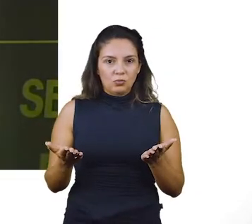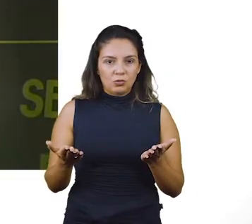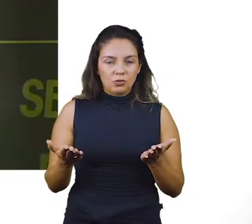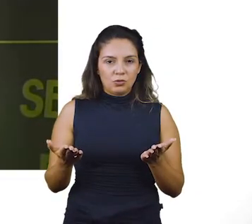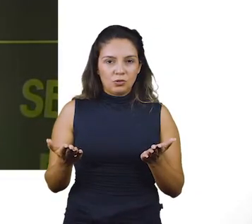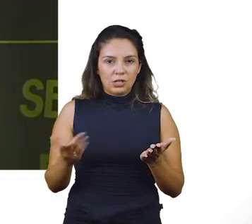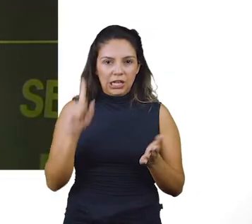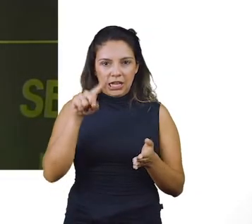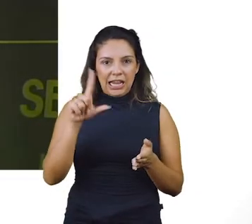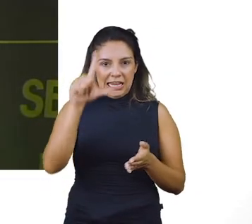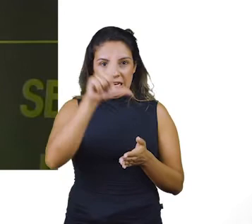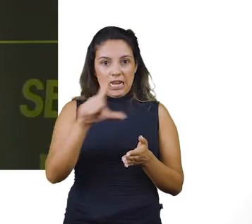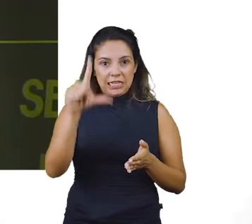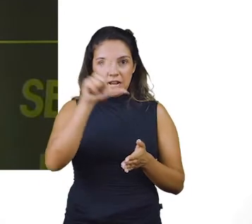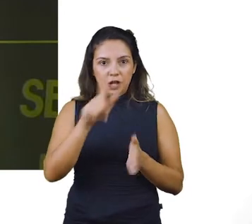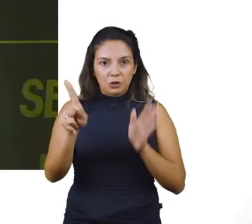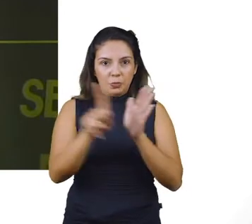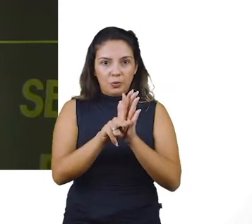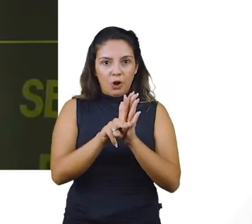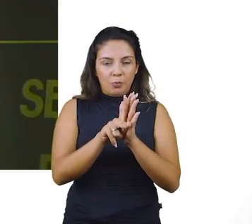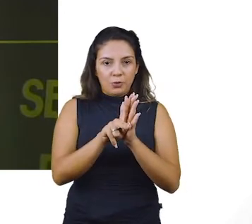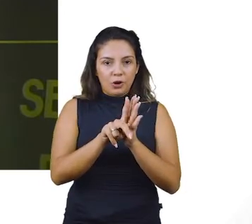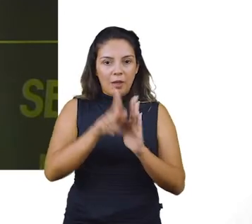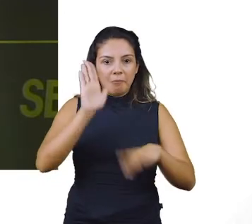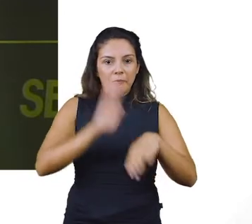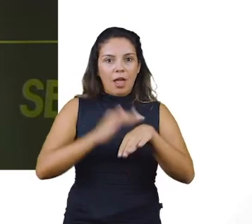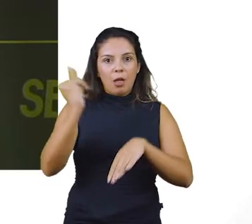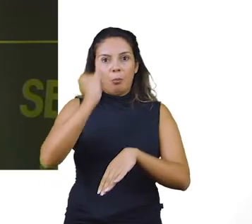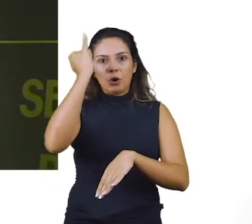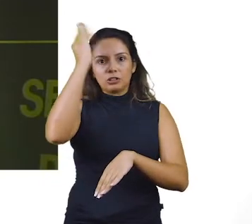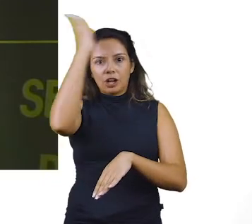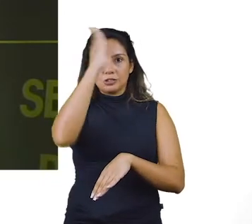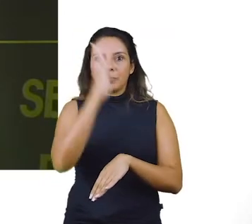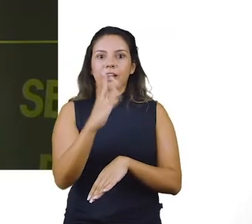eventos literários mais importantes do Brasil, não é?